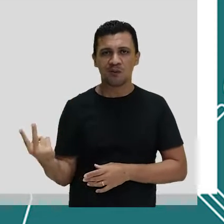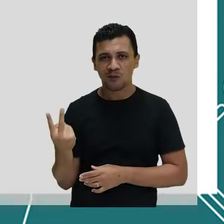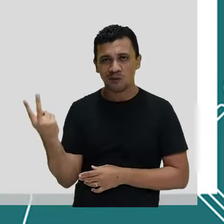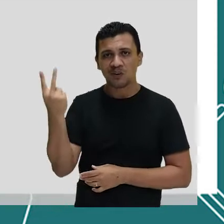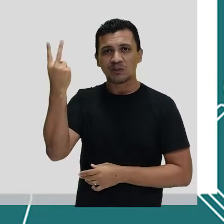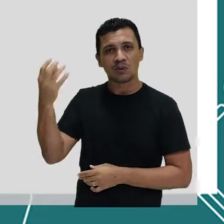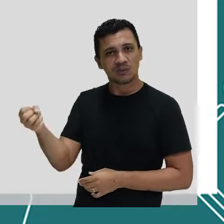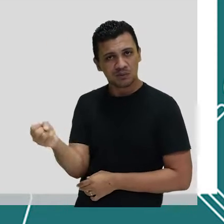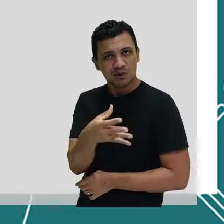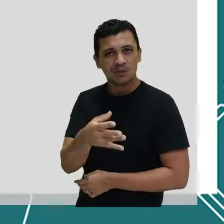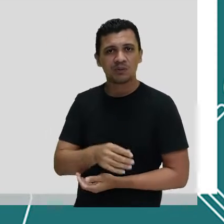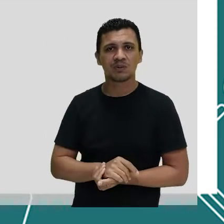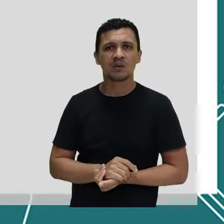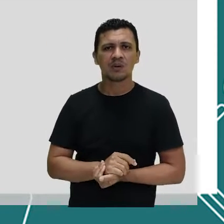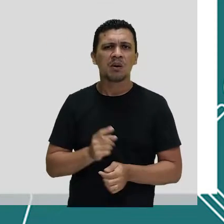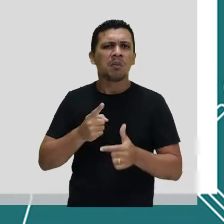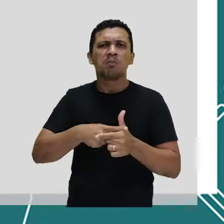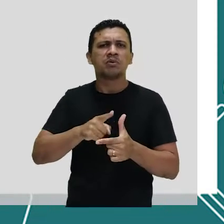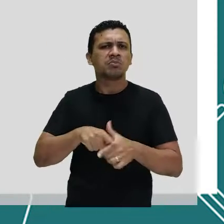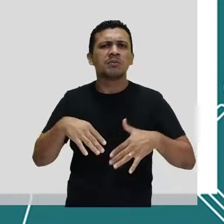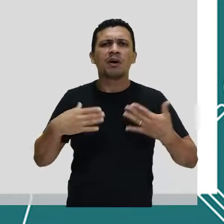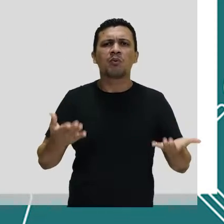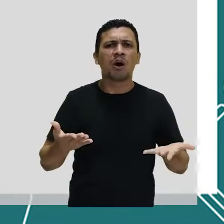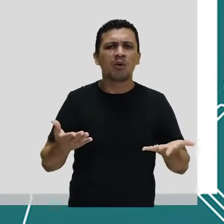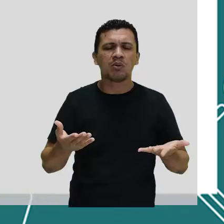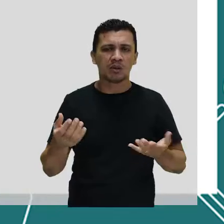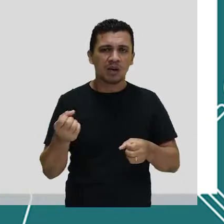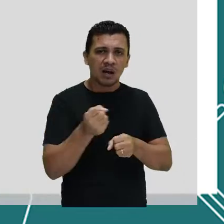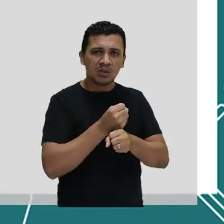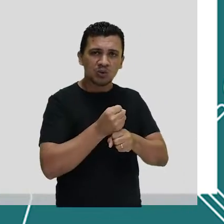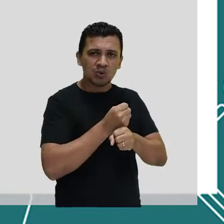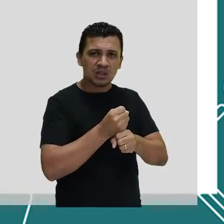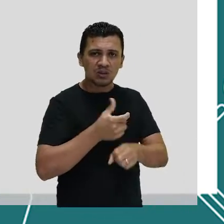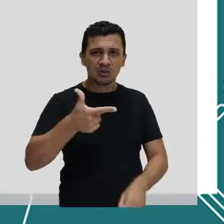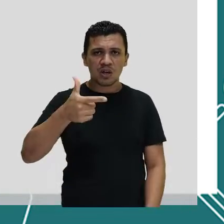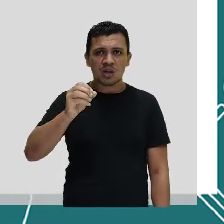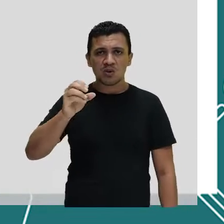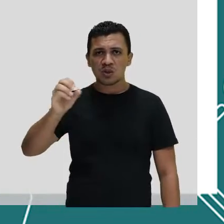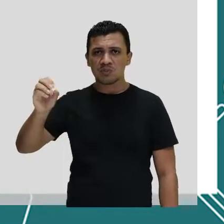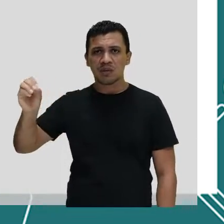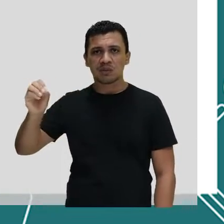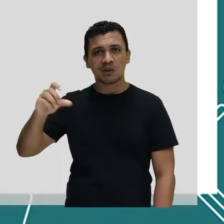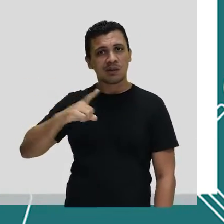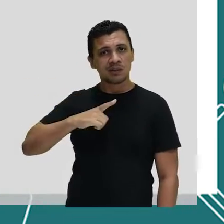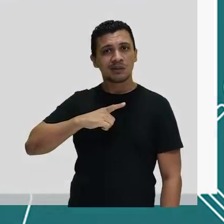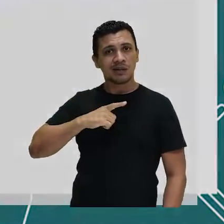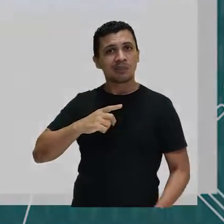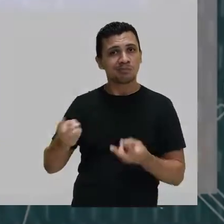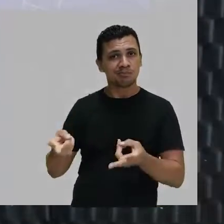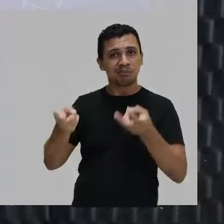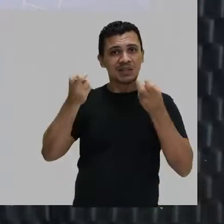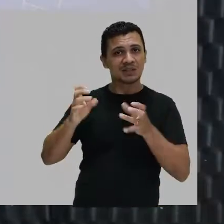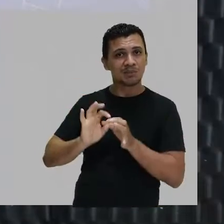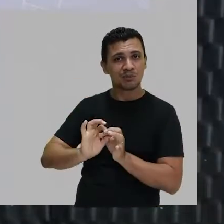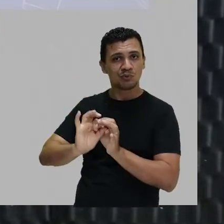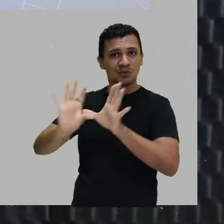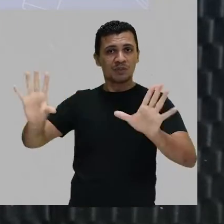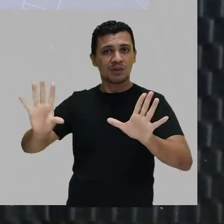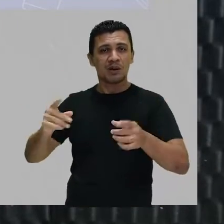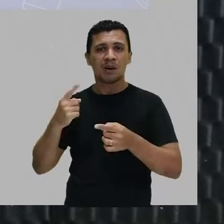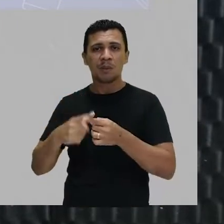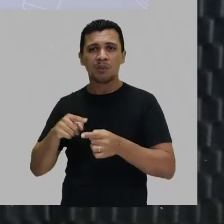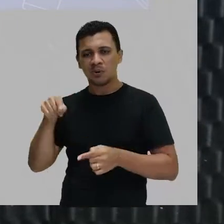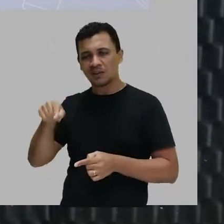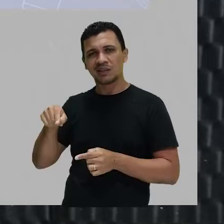problema é que a gente só consegue nos anos 2000 ter essa noção de liberdade porque você tem um período de transição da